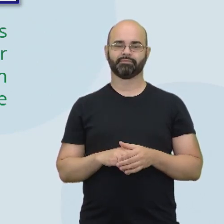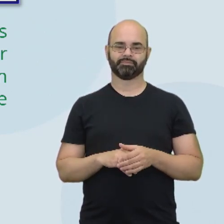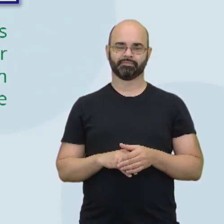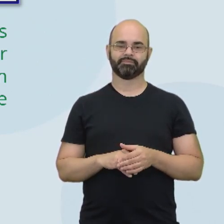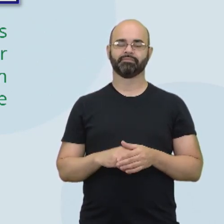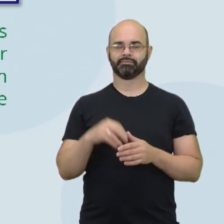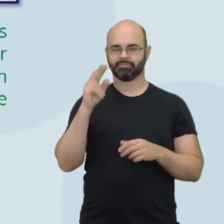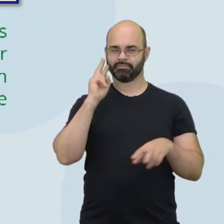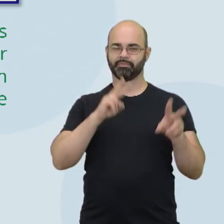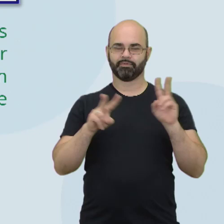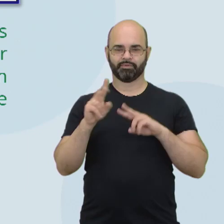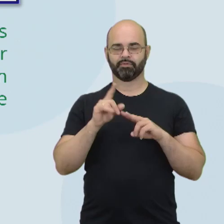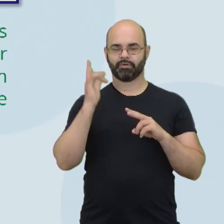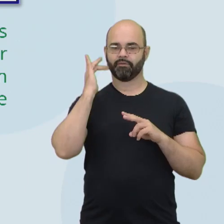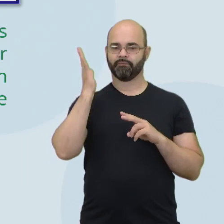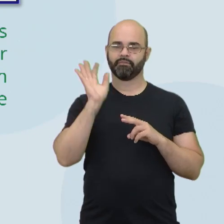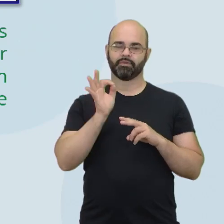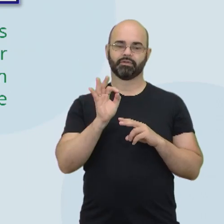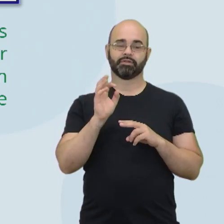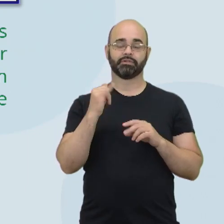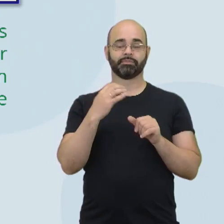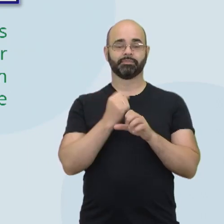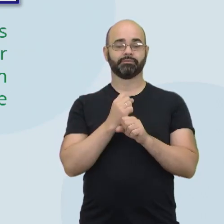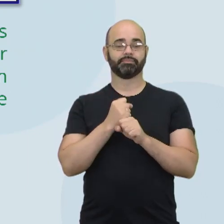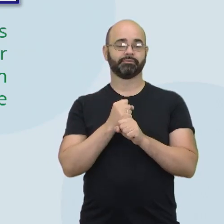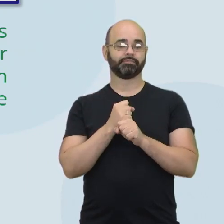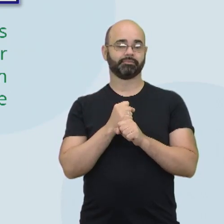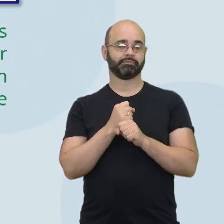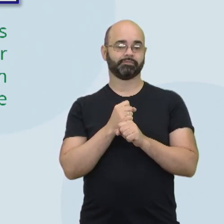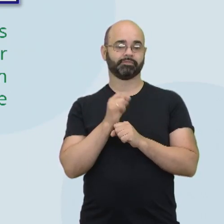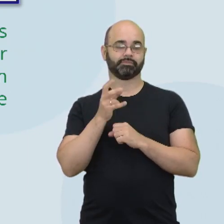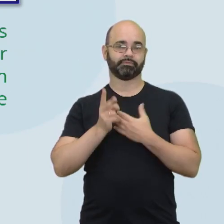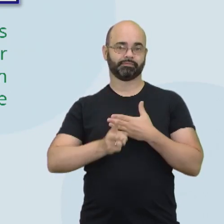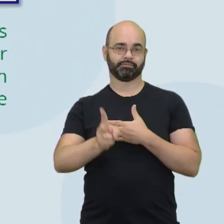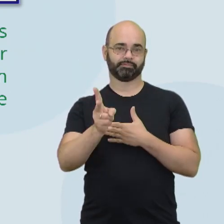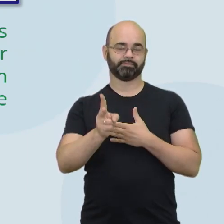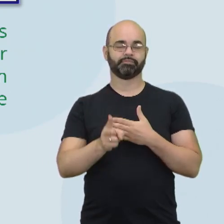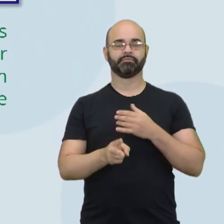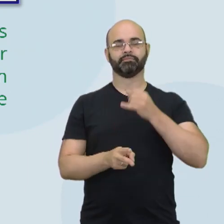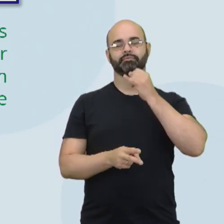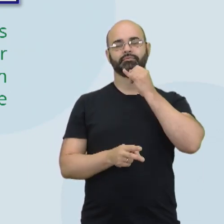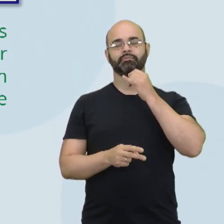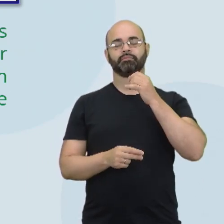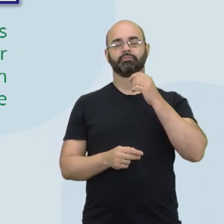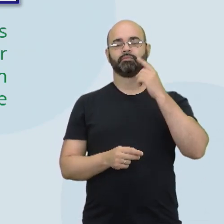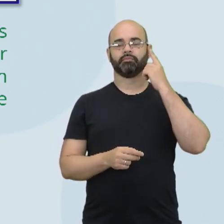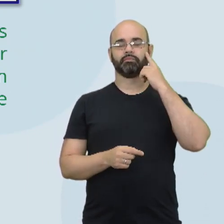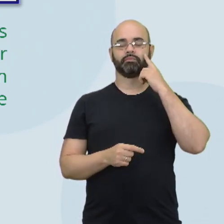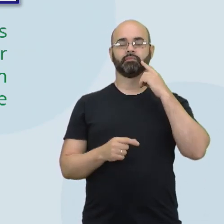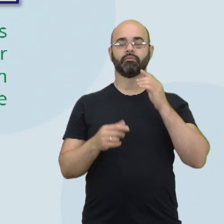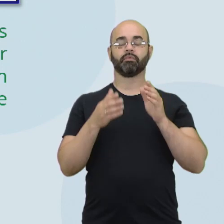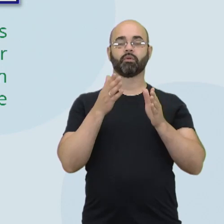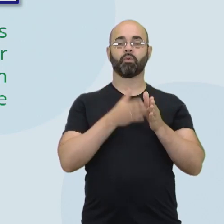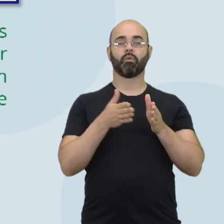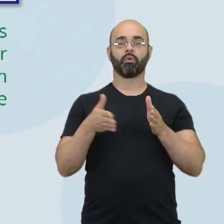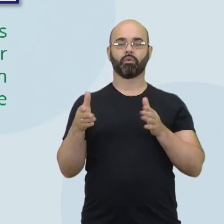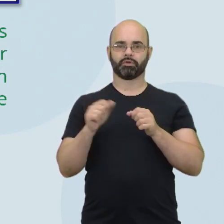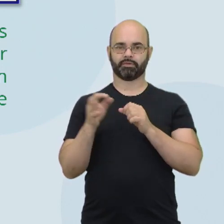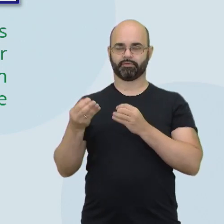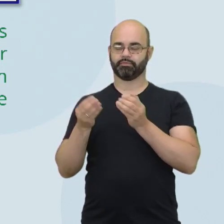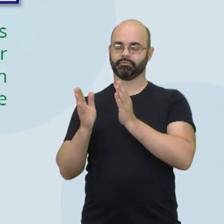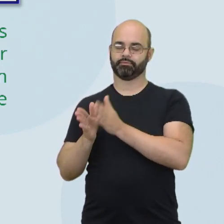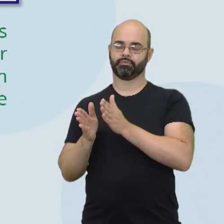É visual. E se fosse para vocês calcularem aí uma constante, você tem que considerar aí a ordem que você vai fazer, tá